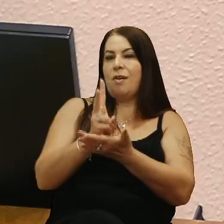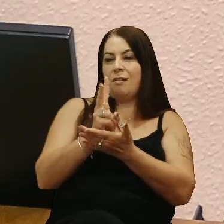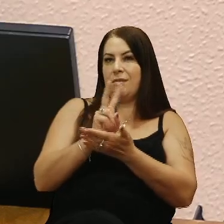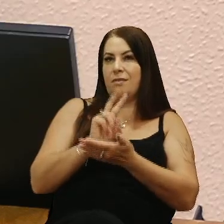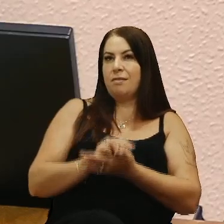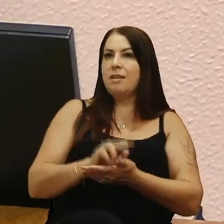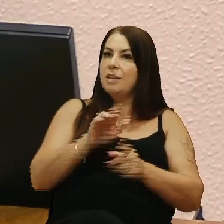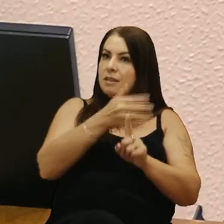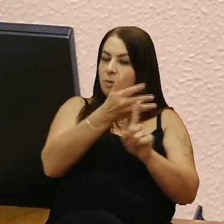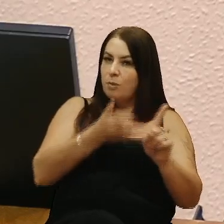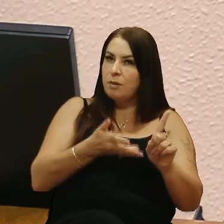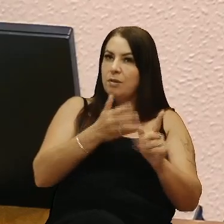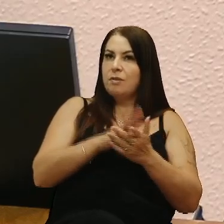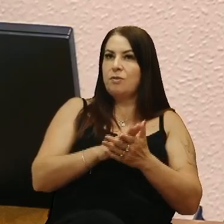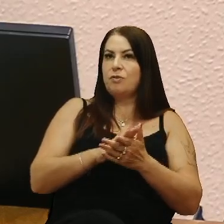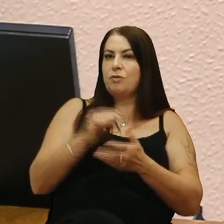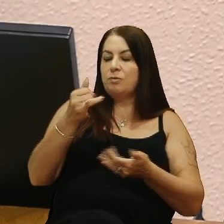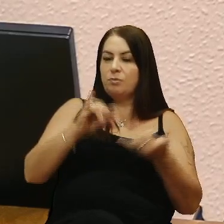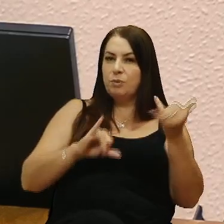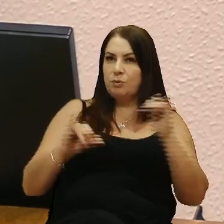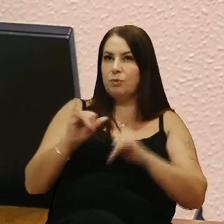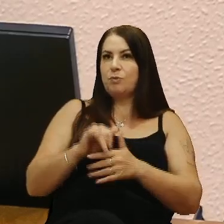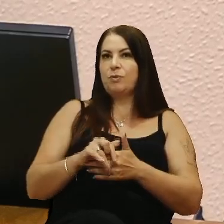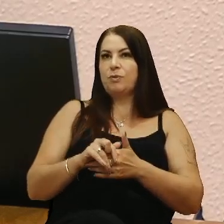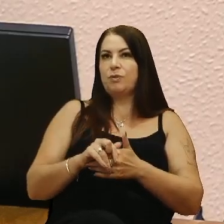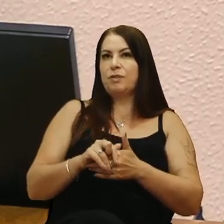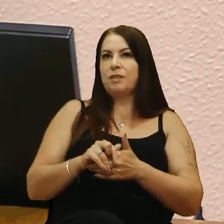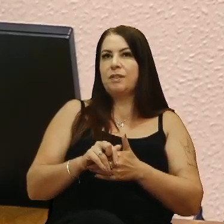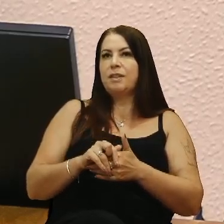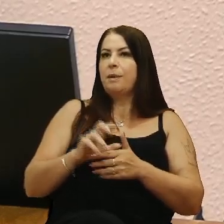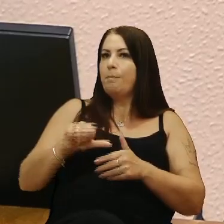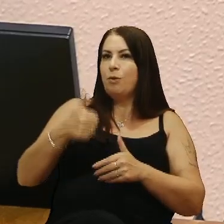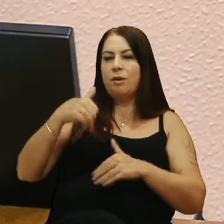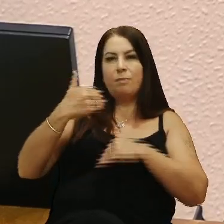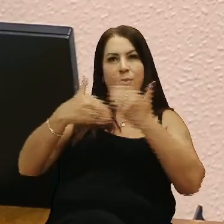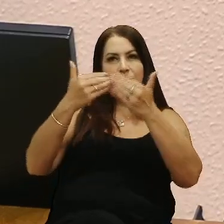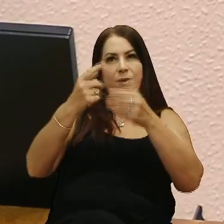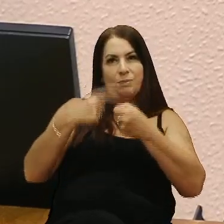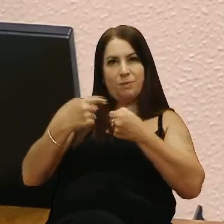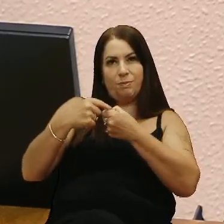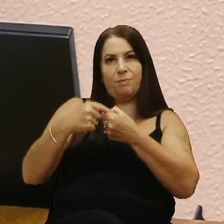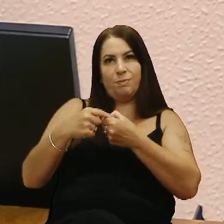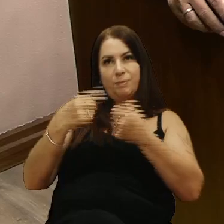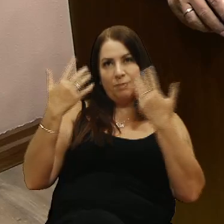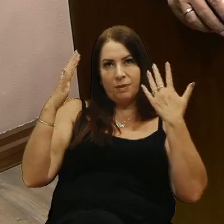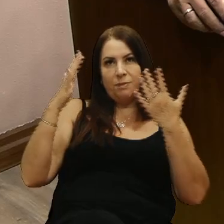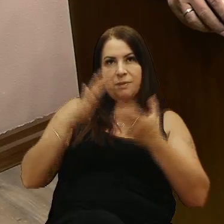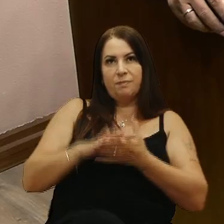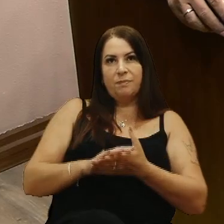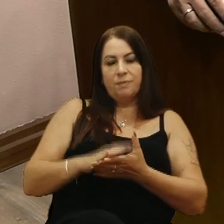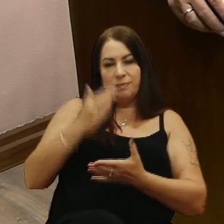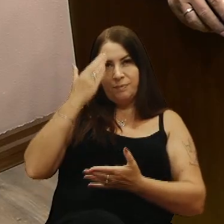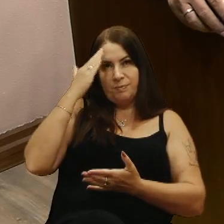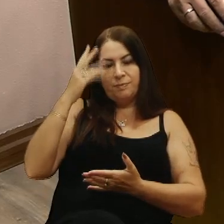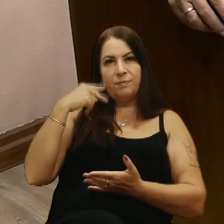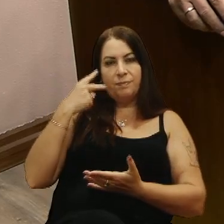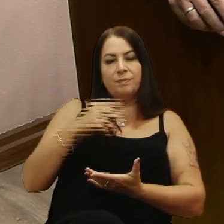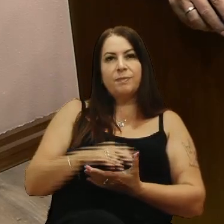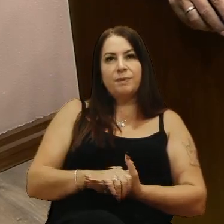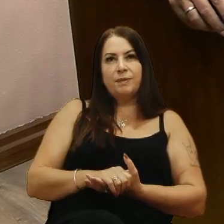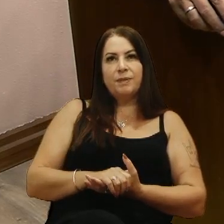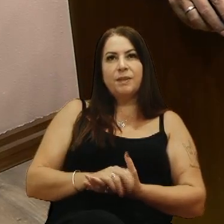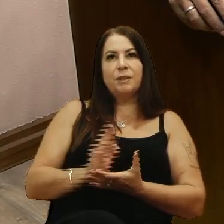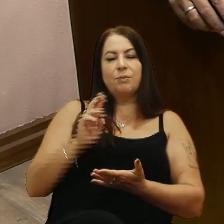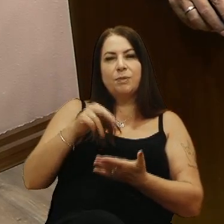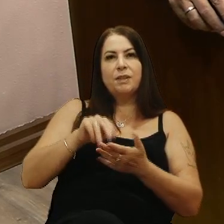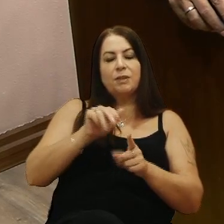essa homenagem ao Laboratório Alfa dignifica cada vez mais também o nosso município. Parabéns. Obrigado, vereador. Realmente,